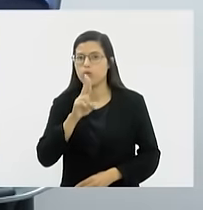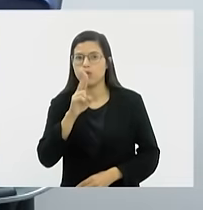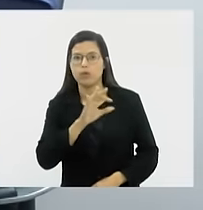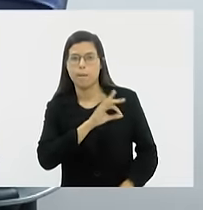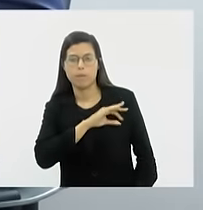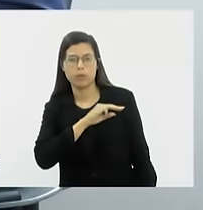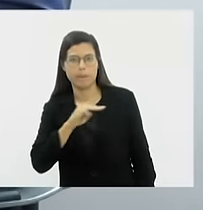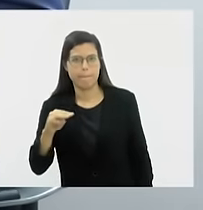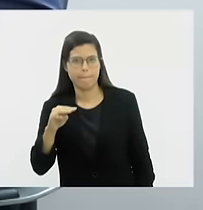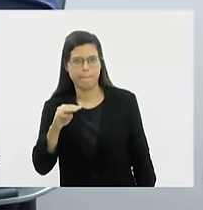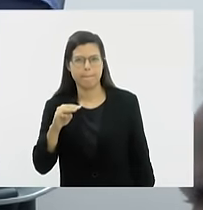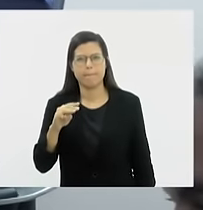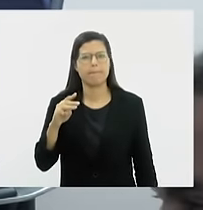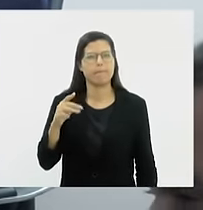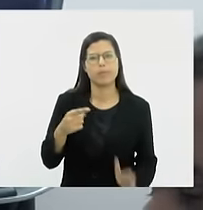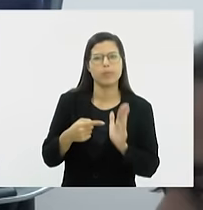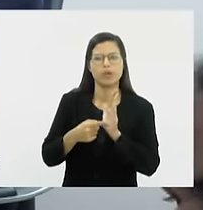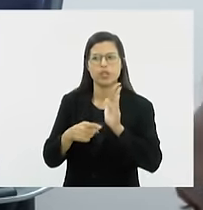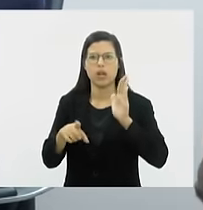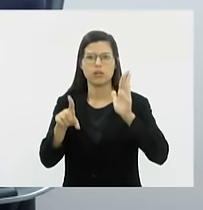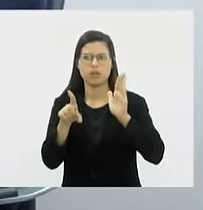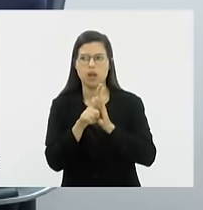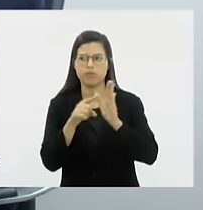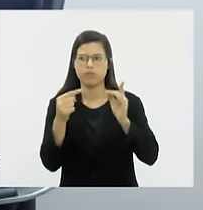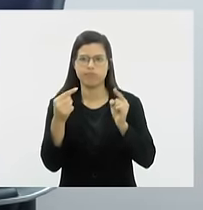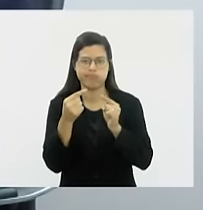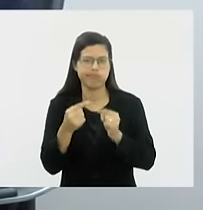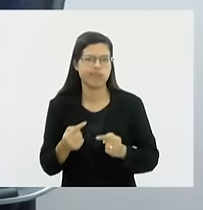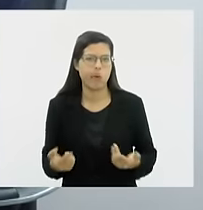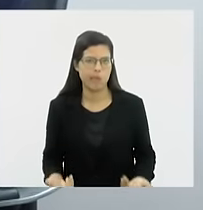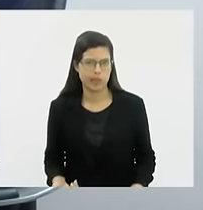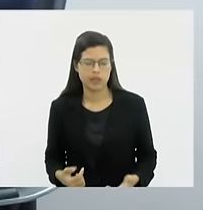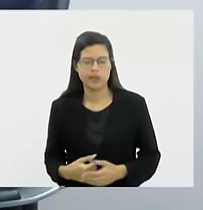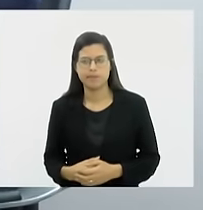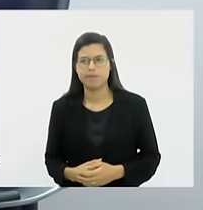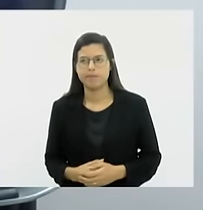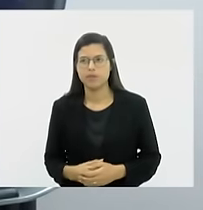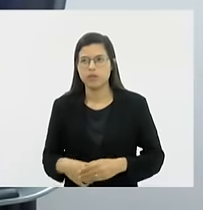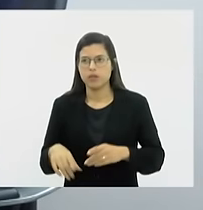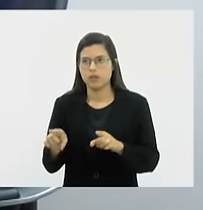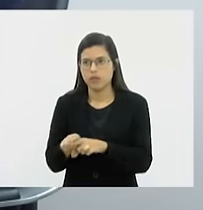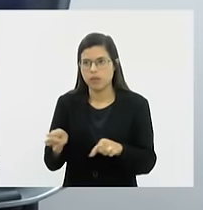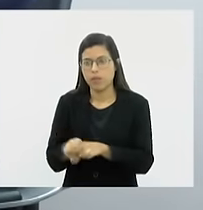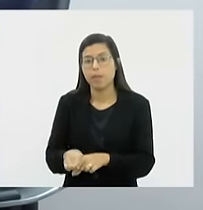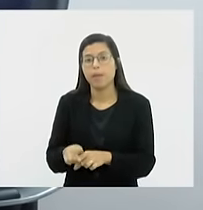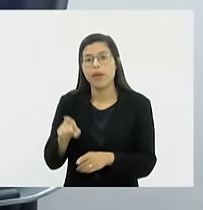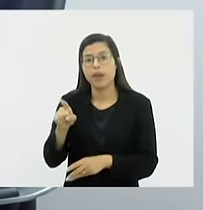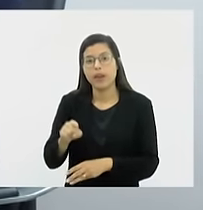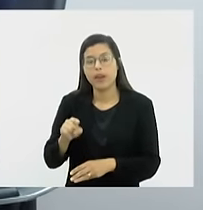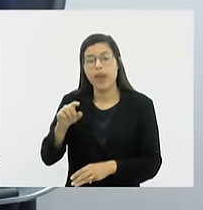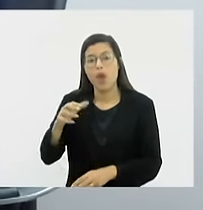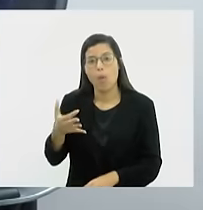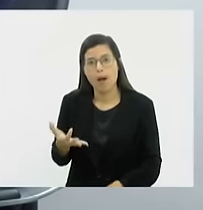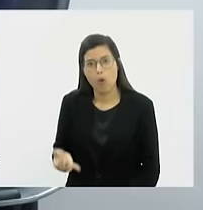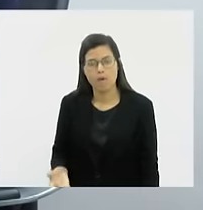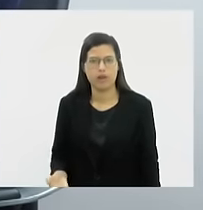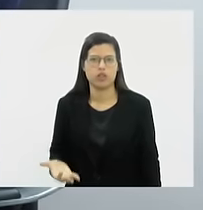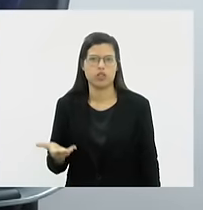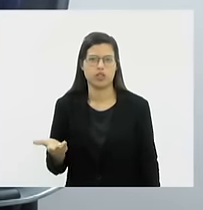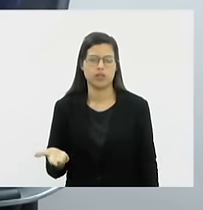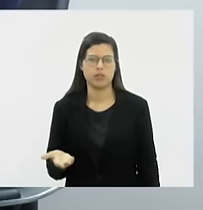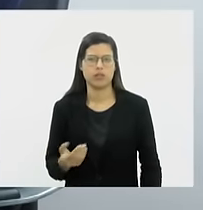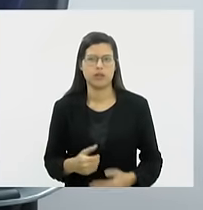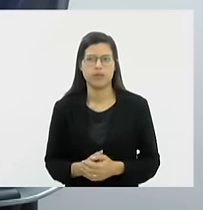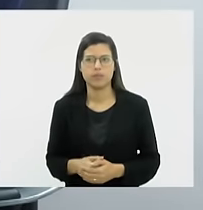ar de legalidade a essa operação. E mais do que isso, é um ardil, é uma covardia. Porque quando